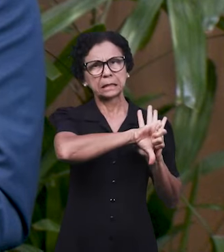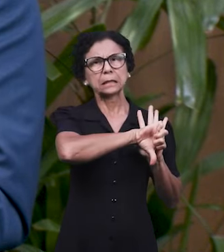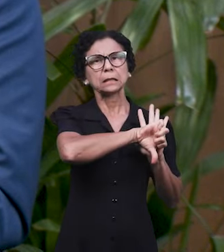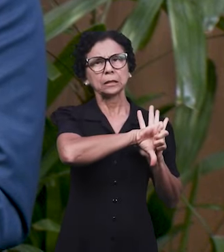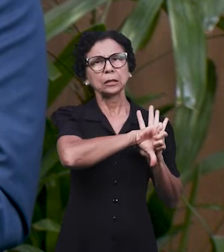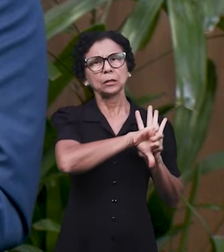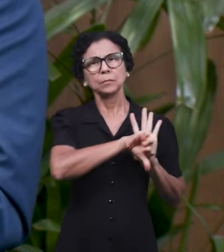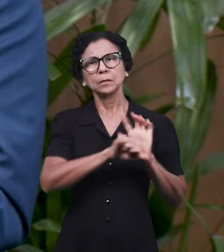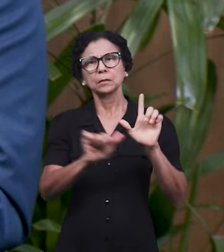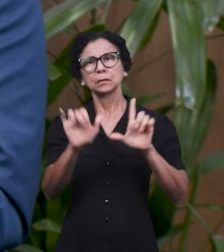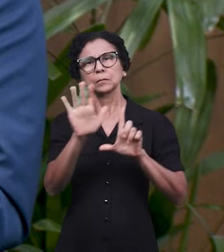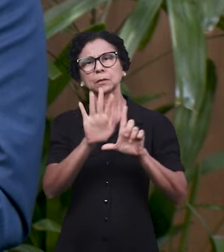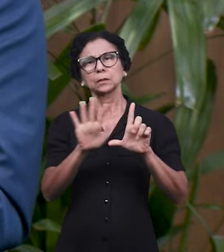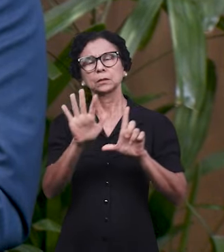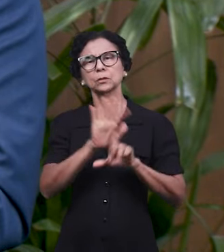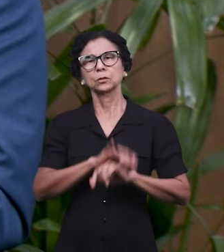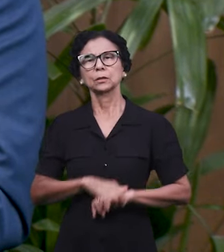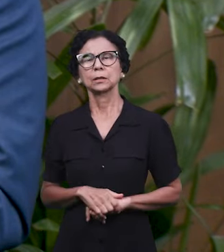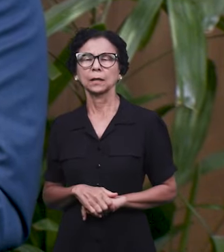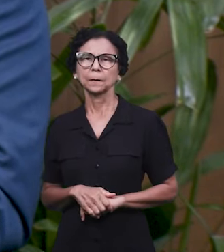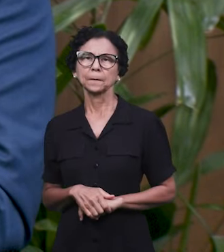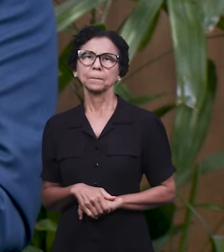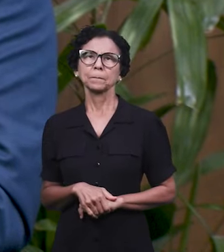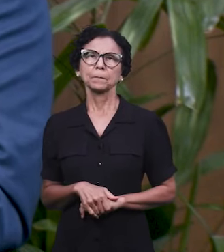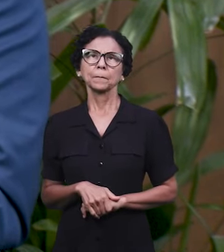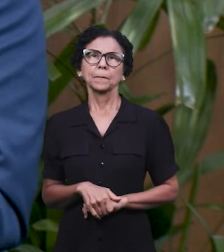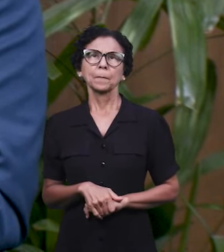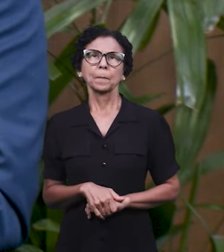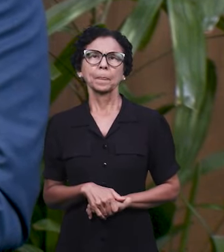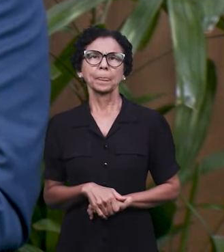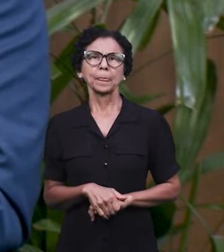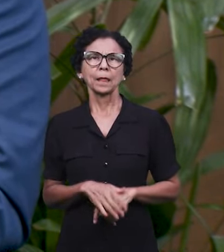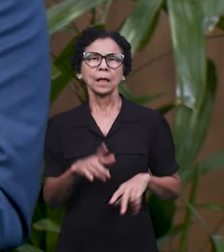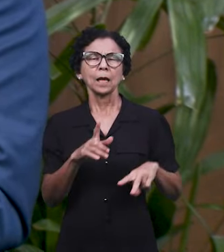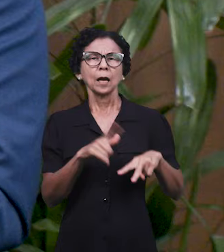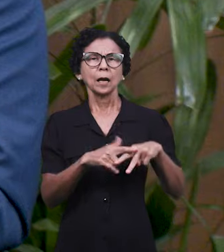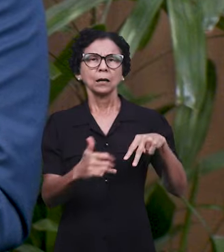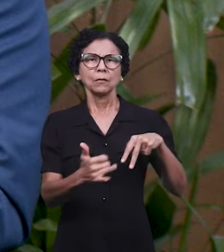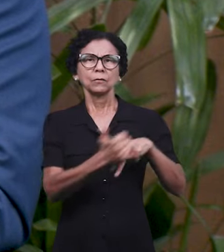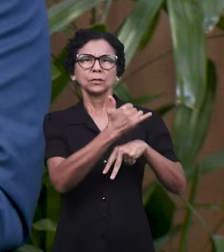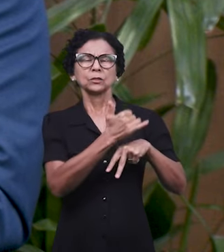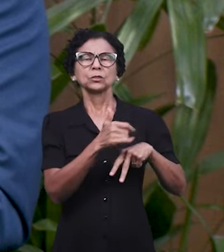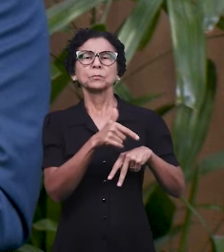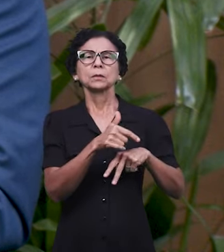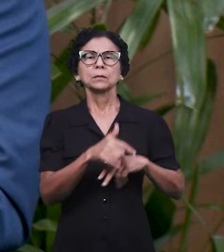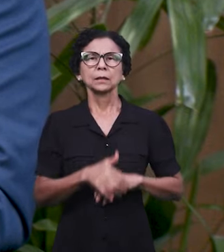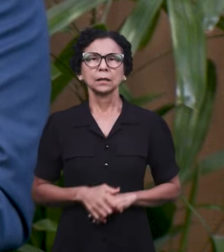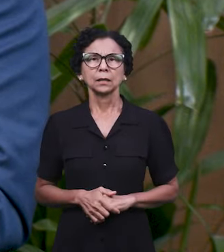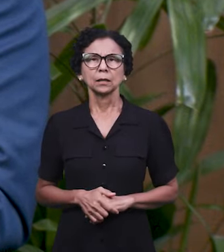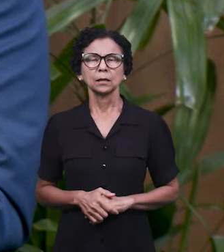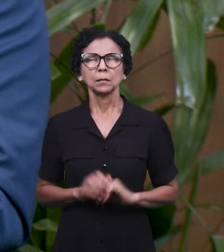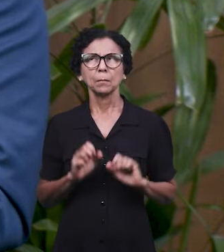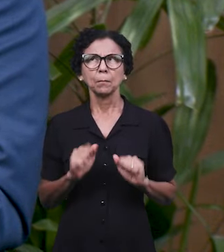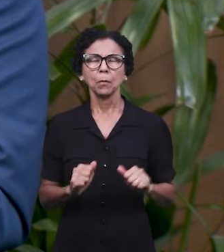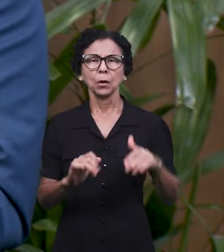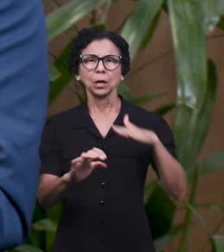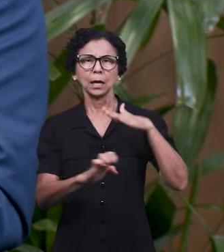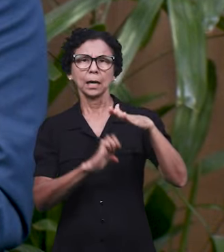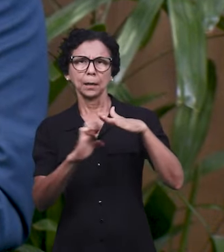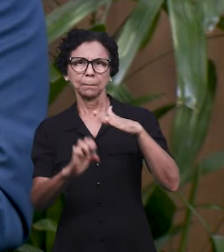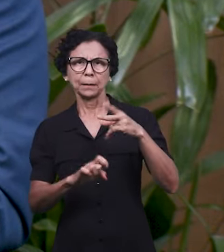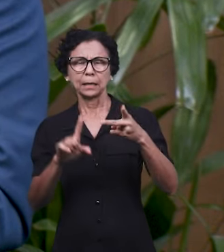virtual a vítima ela ela tem que ser uma pessoa física ou pode a vítima também pode ser uma pessoa jurídica